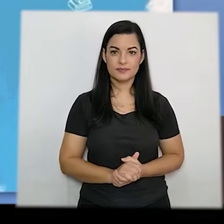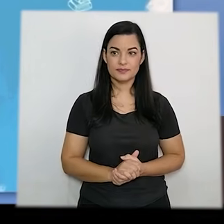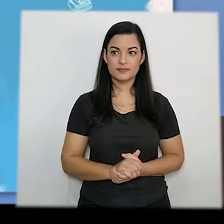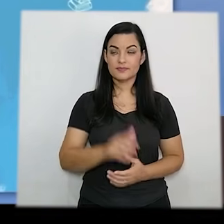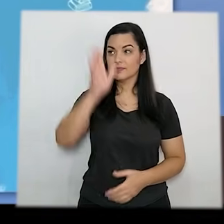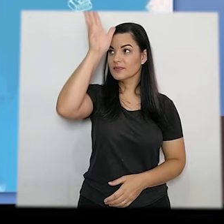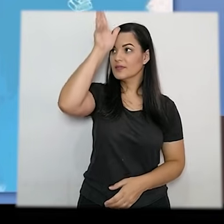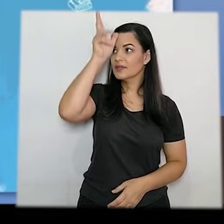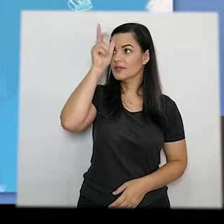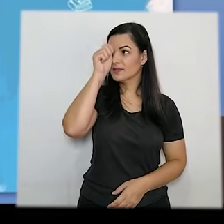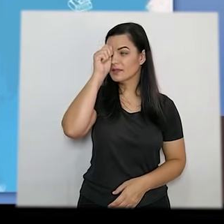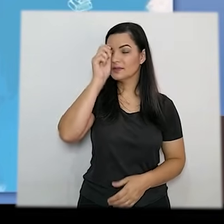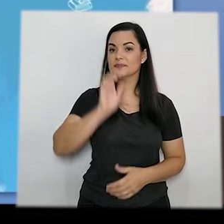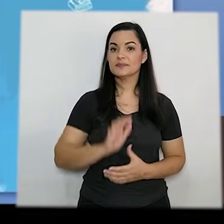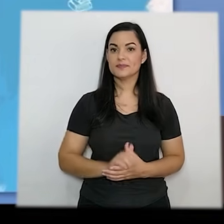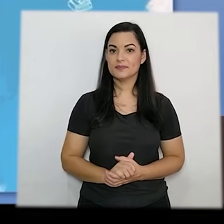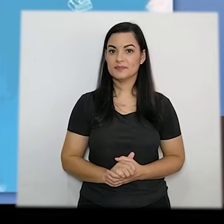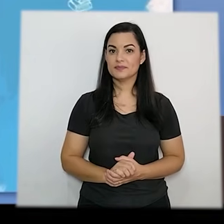galinha,